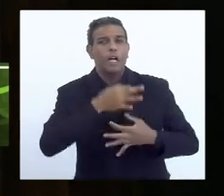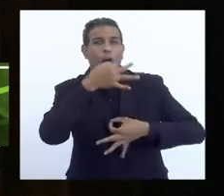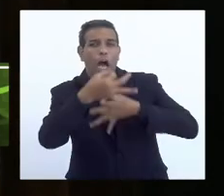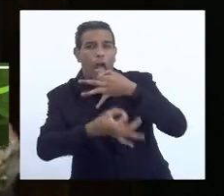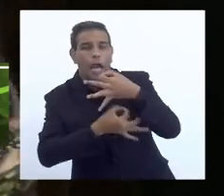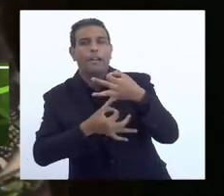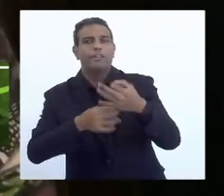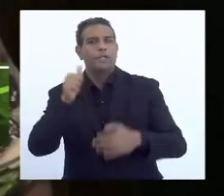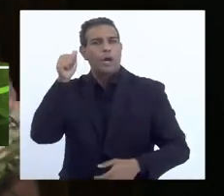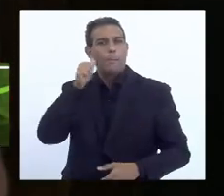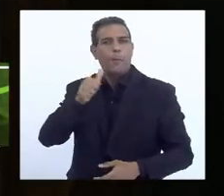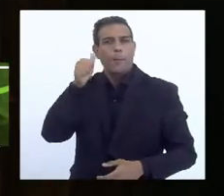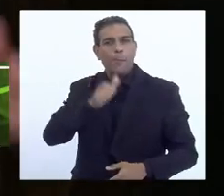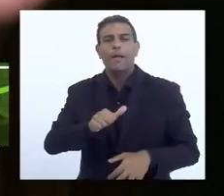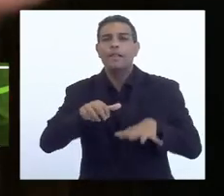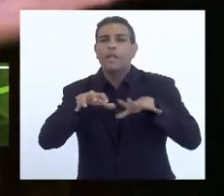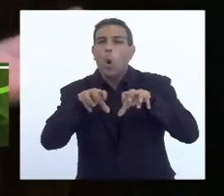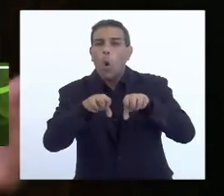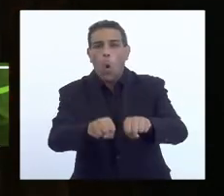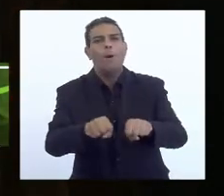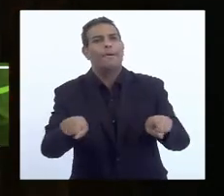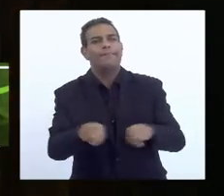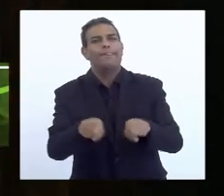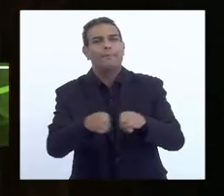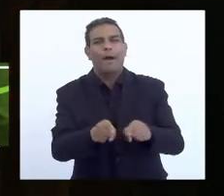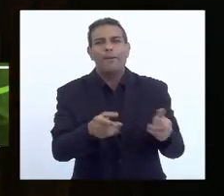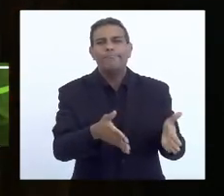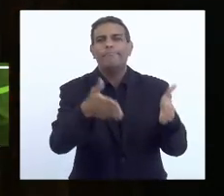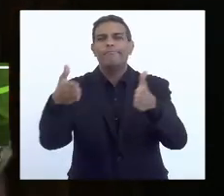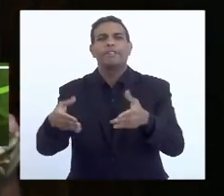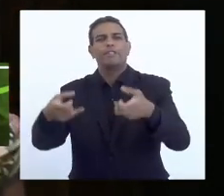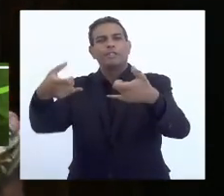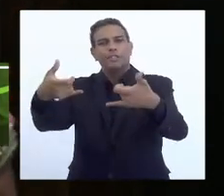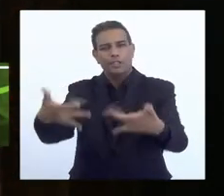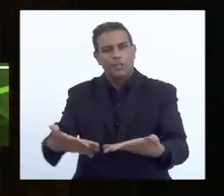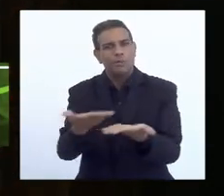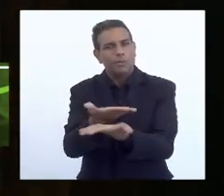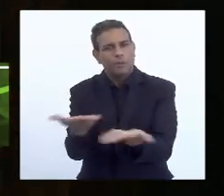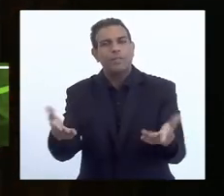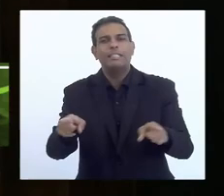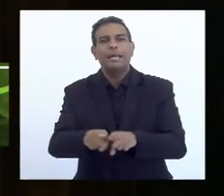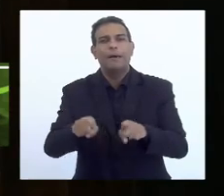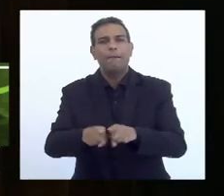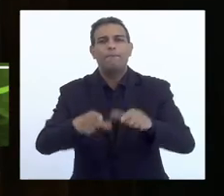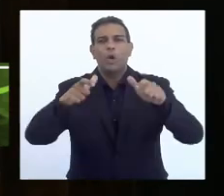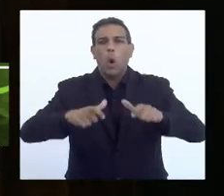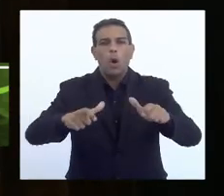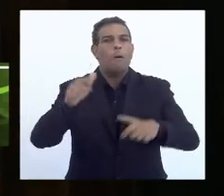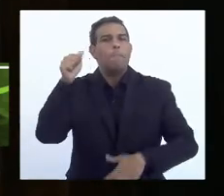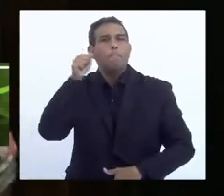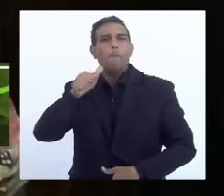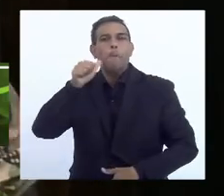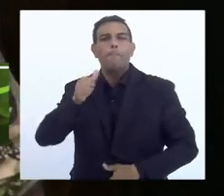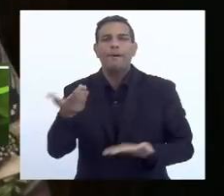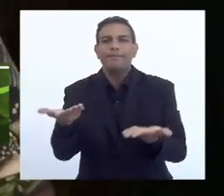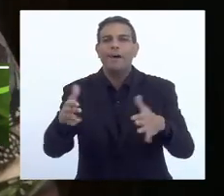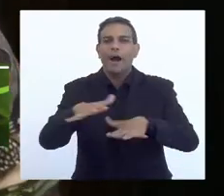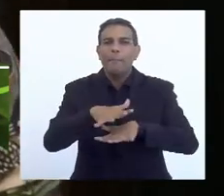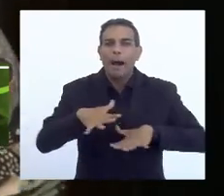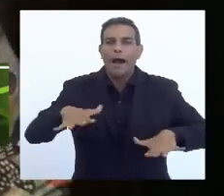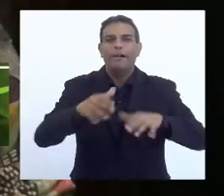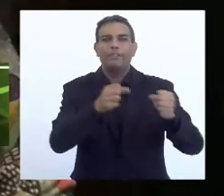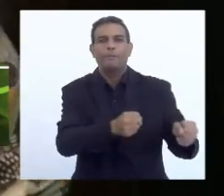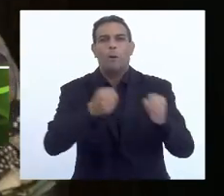mulheres que ocupam esses espaços, para além do parlamento, queria aqui também colocar a posição das mulheres que ocupam espaços de